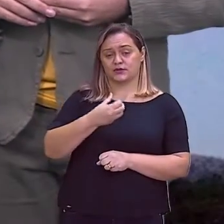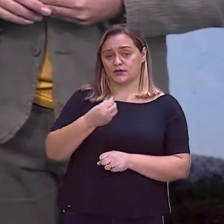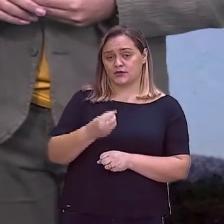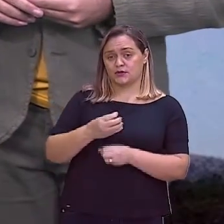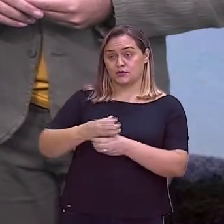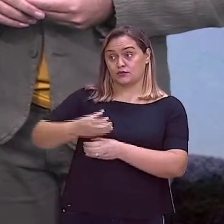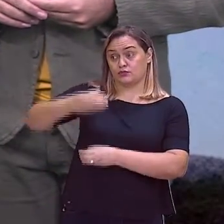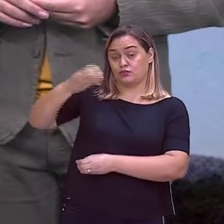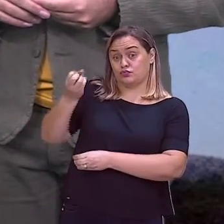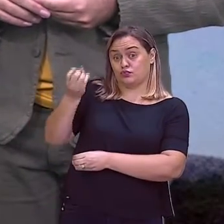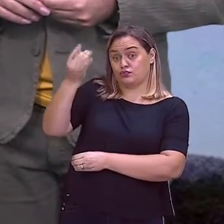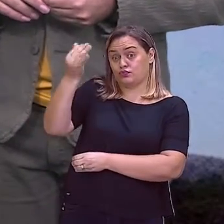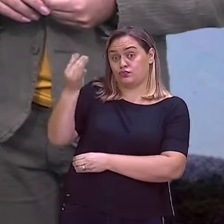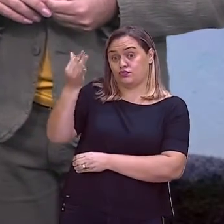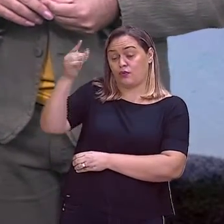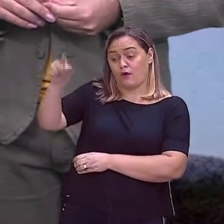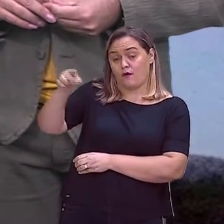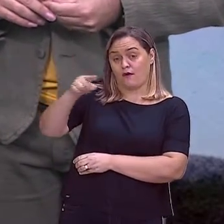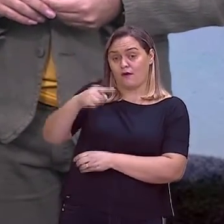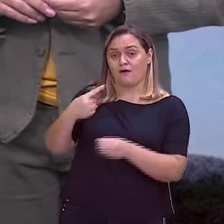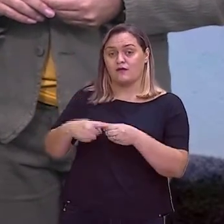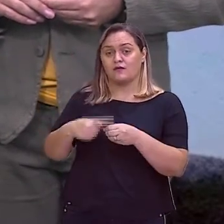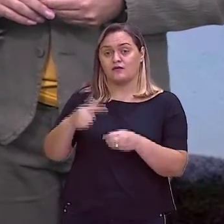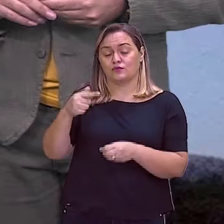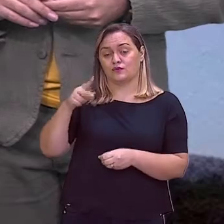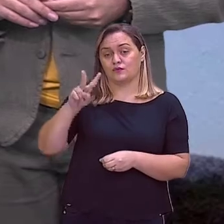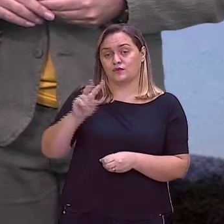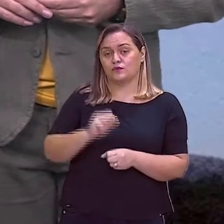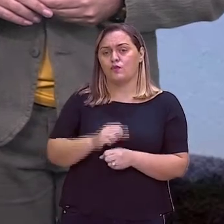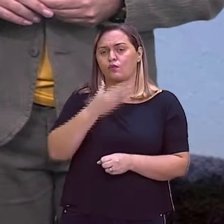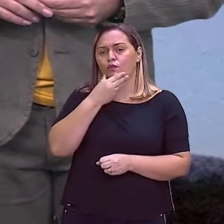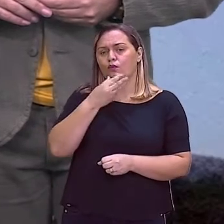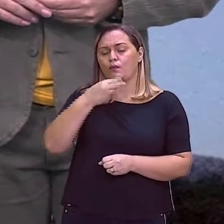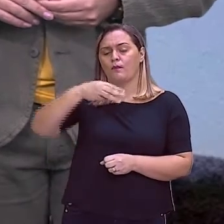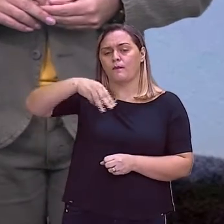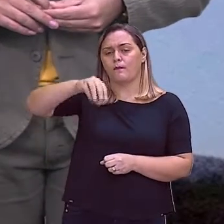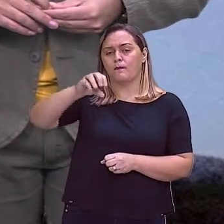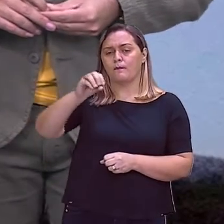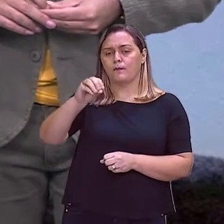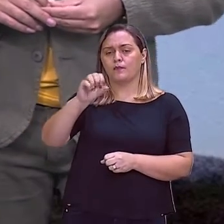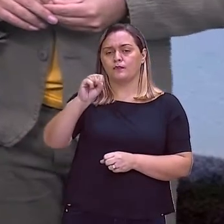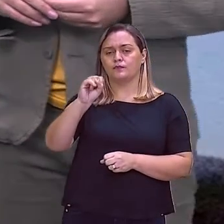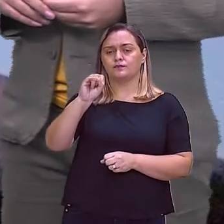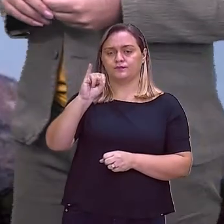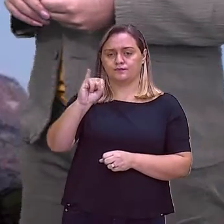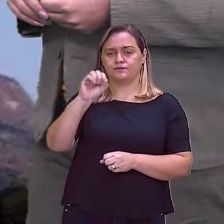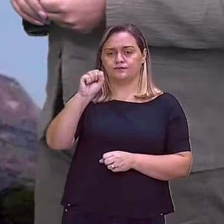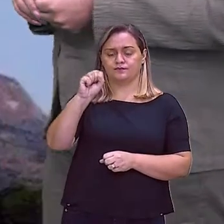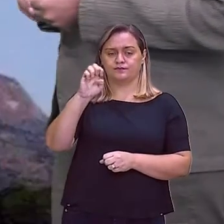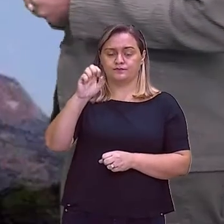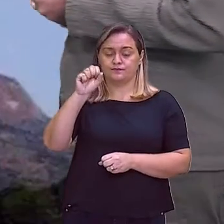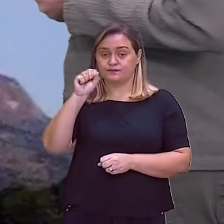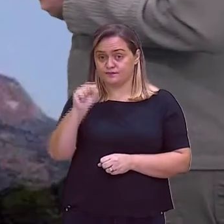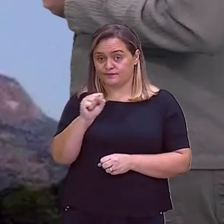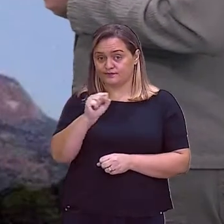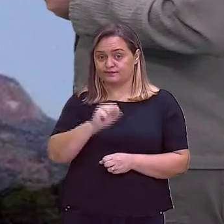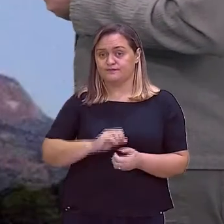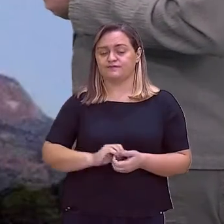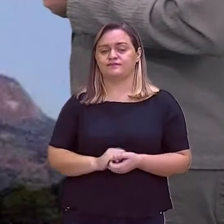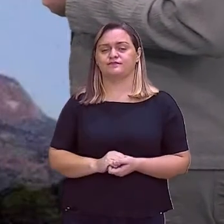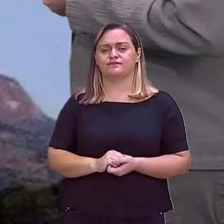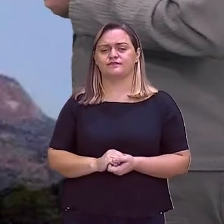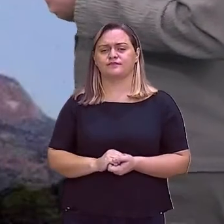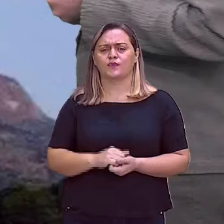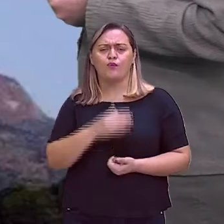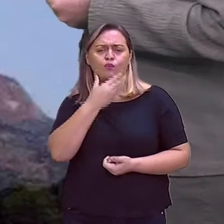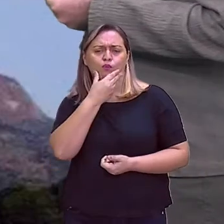olímpica sobrevoou a cidade de Governador Valadares, nas mãos do atleta Moisés Sodré, conhecido como Moca. Nas